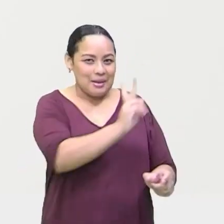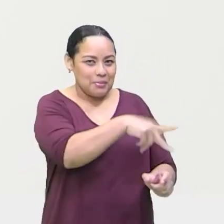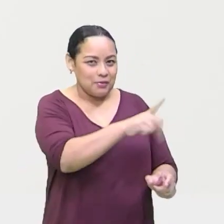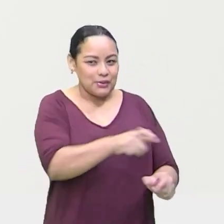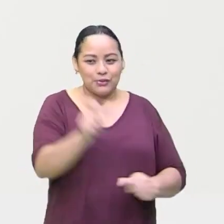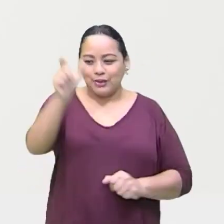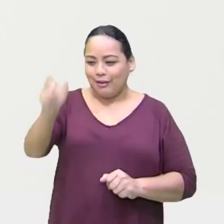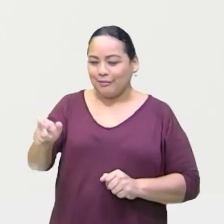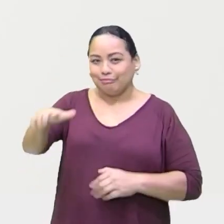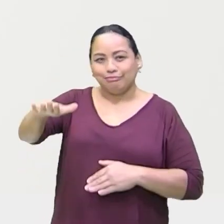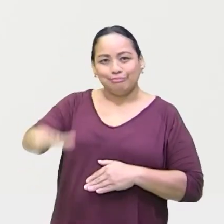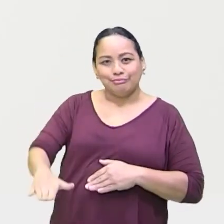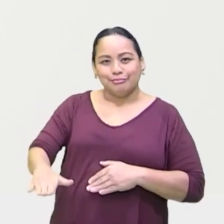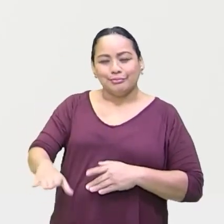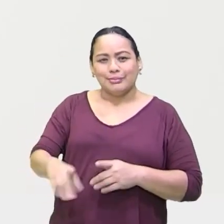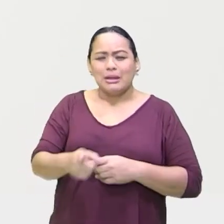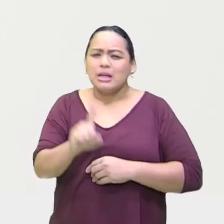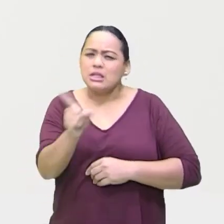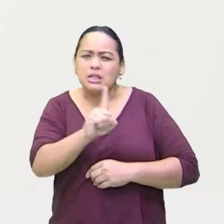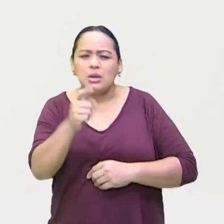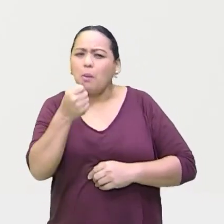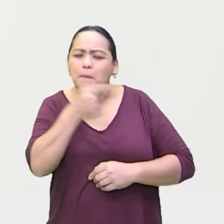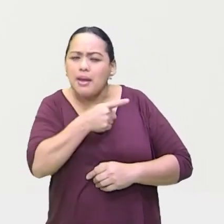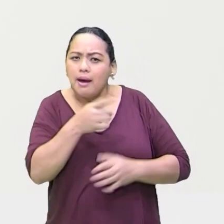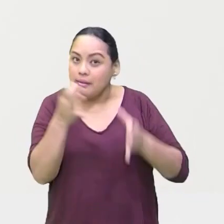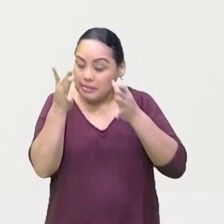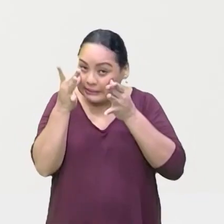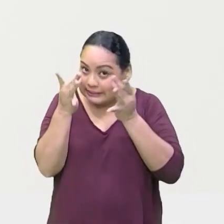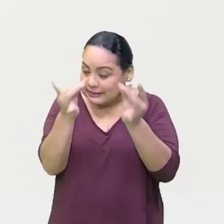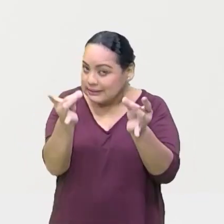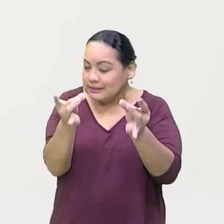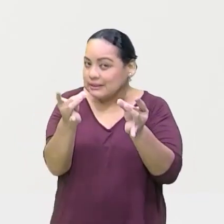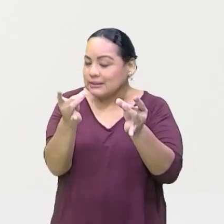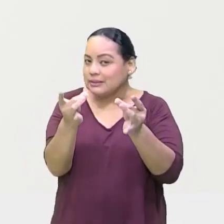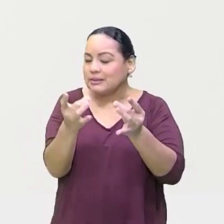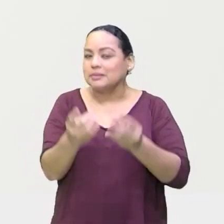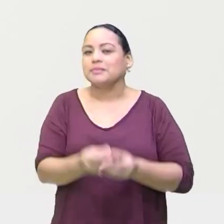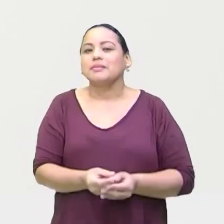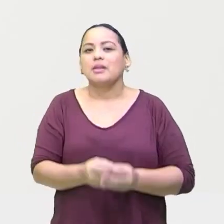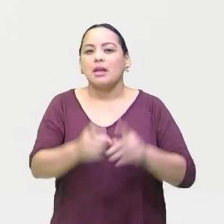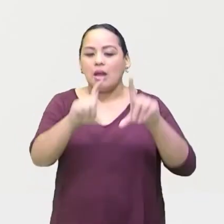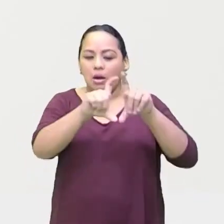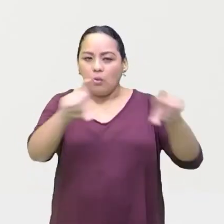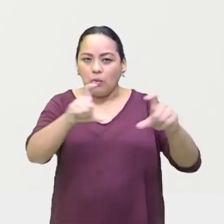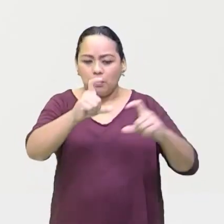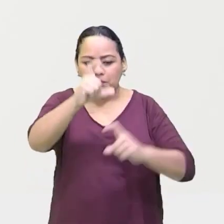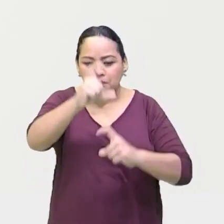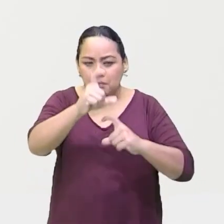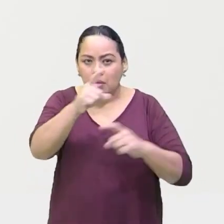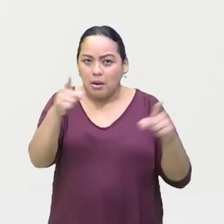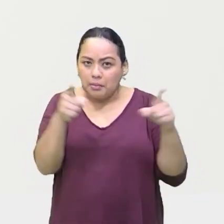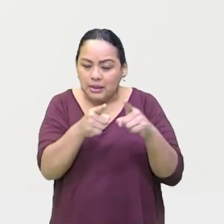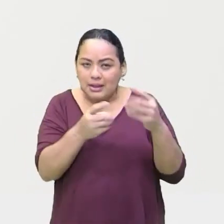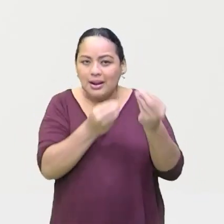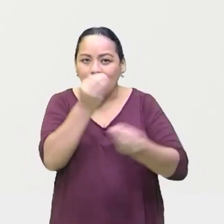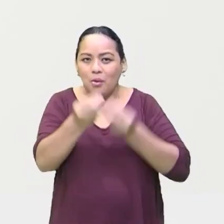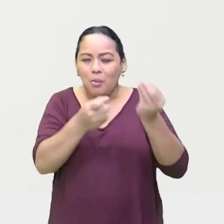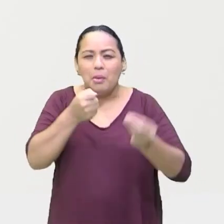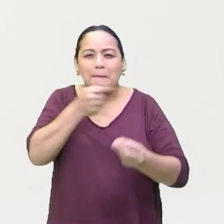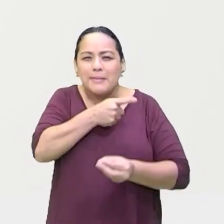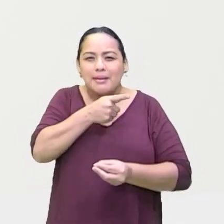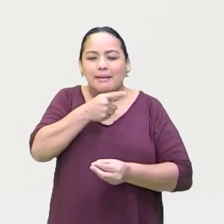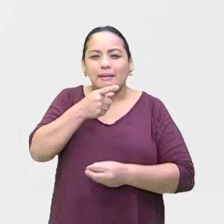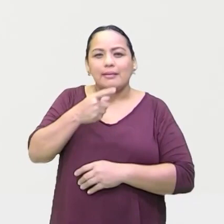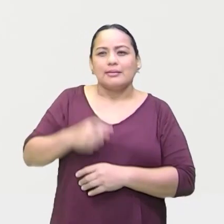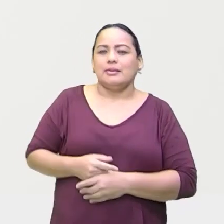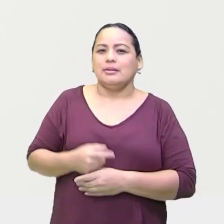entre a criança, mas não é uma piada. Prestem atenção, crianças, é a tirinha, né, com uma sátira